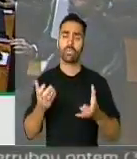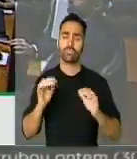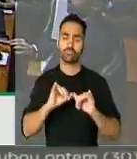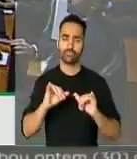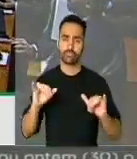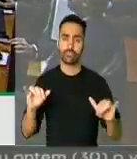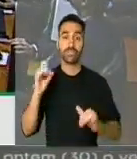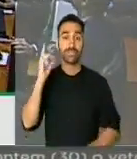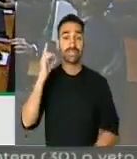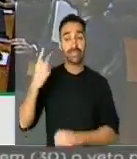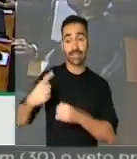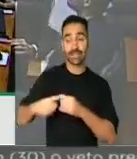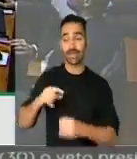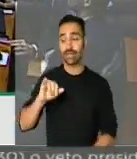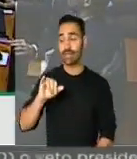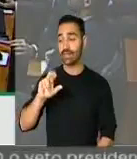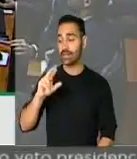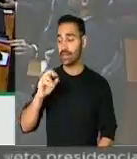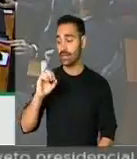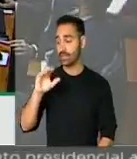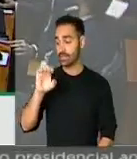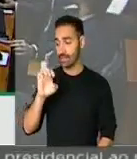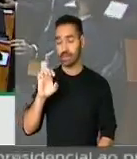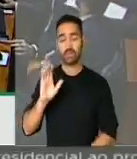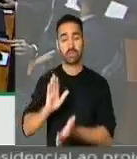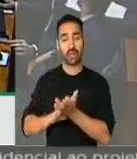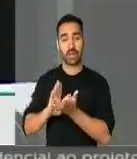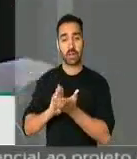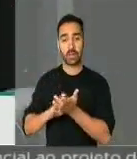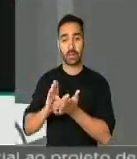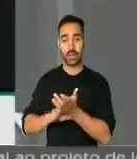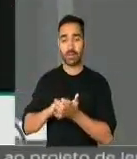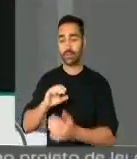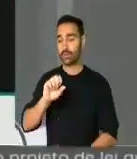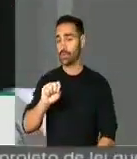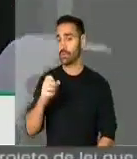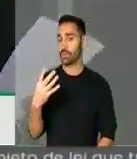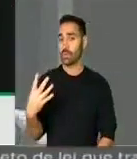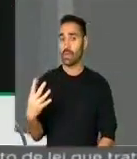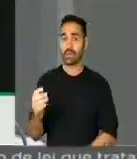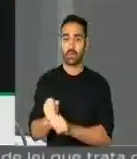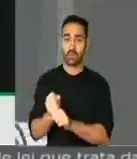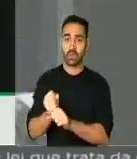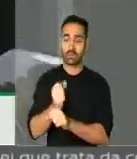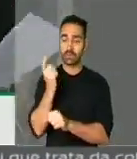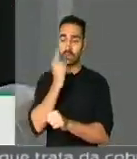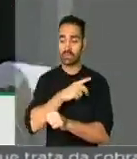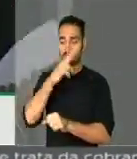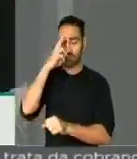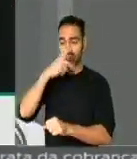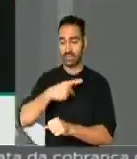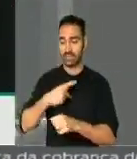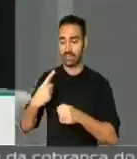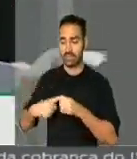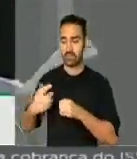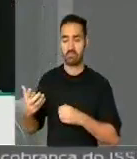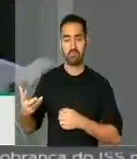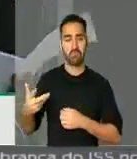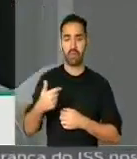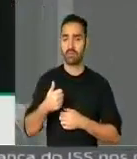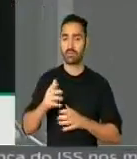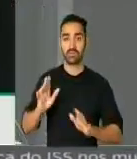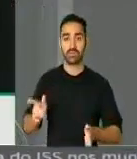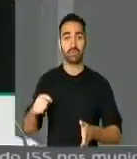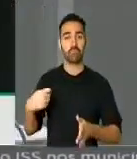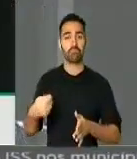diretamente pra cidade de irec parabéns irec No Sertão da Bahia 84 anos emancipação dessa cidade belíssima que já foi